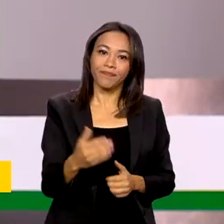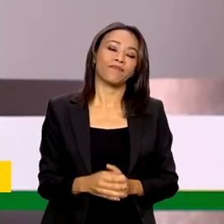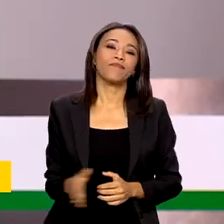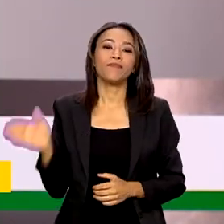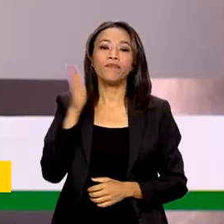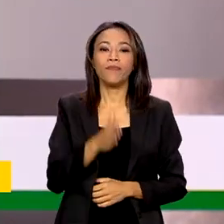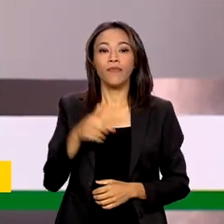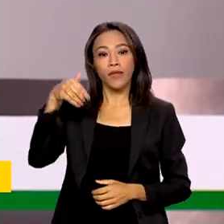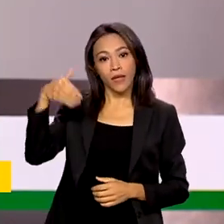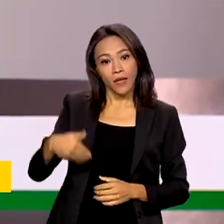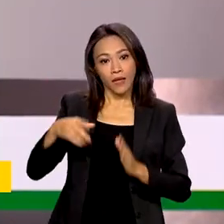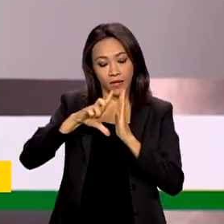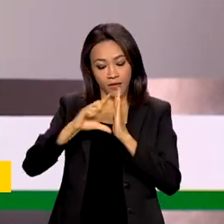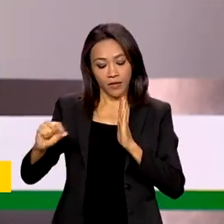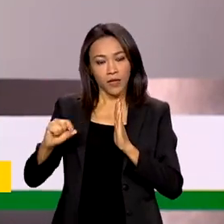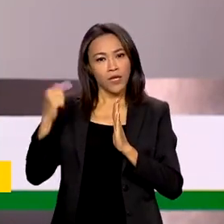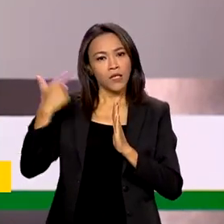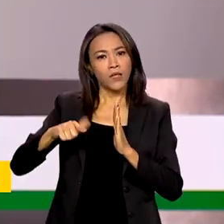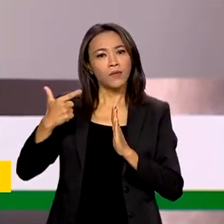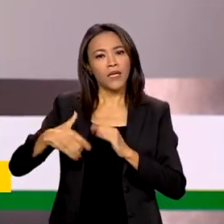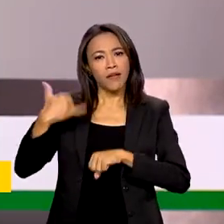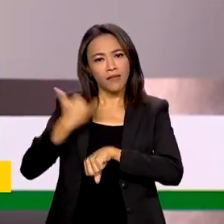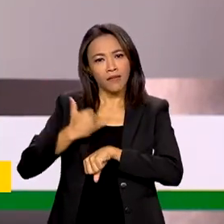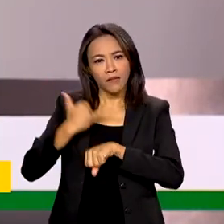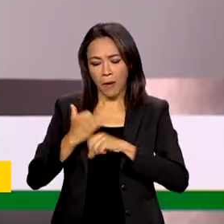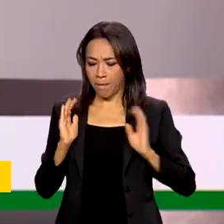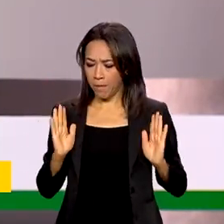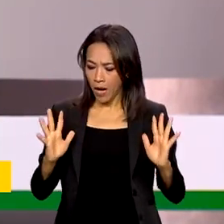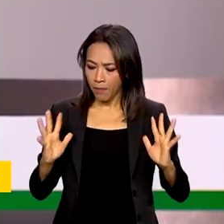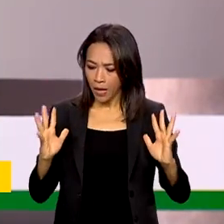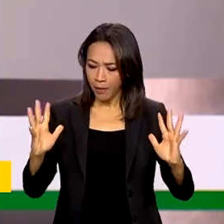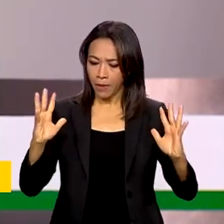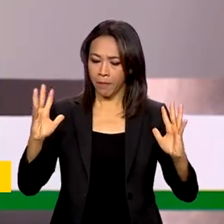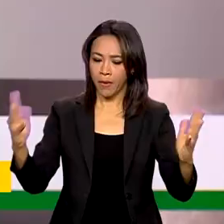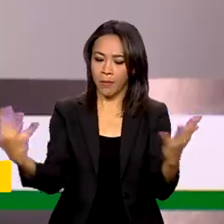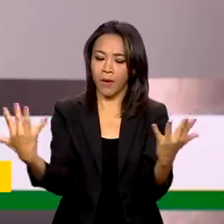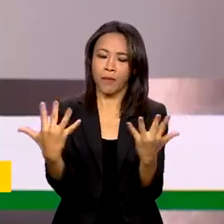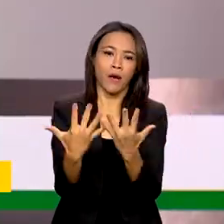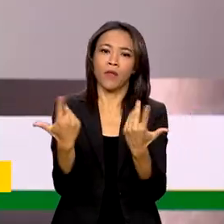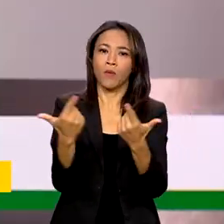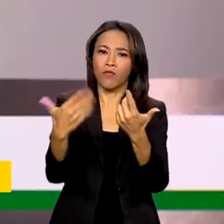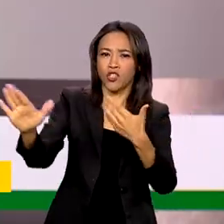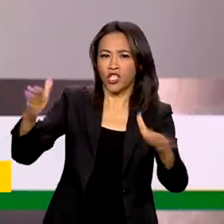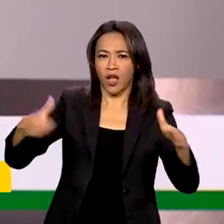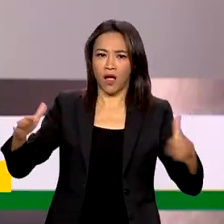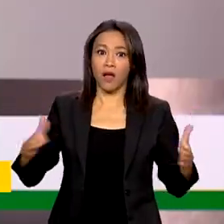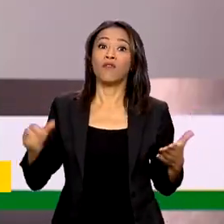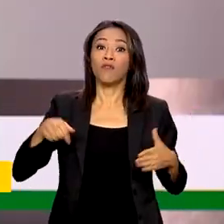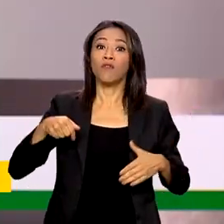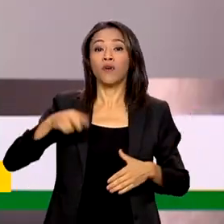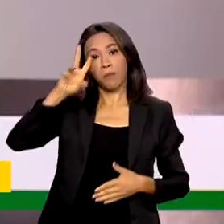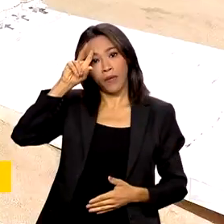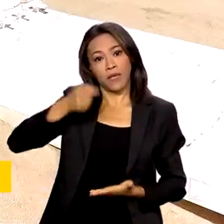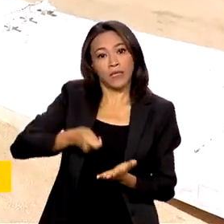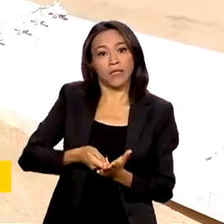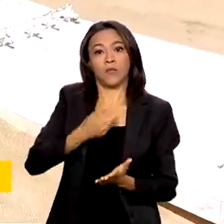E o Palácio do Planalto já não está mais cercado por grades. A decisão foi tomada pelo governo nesta